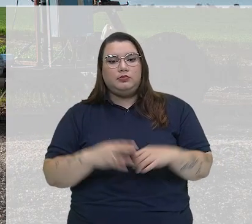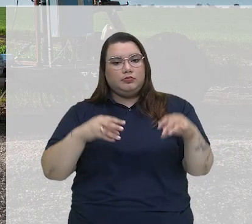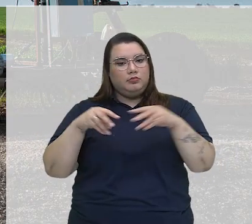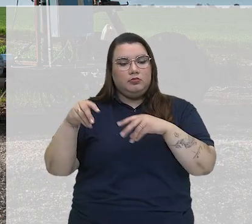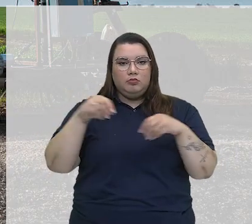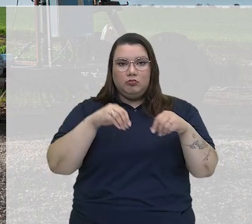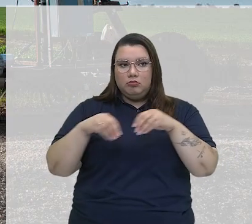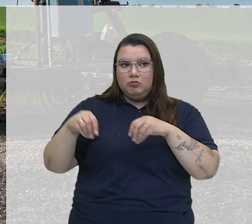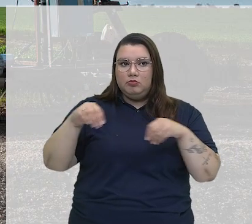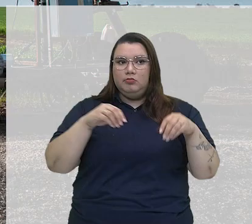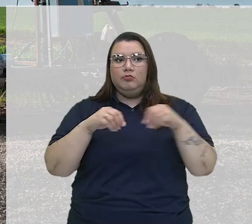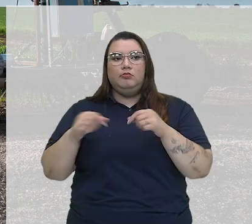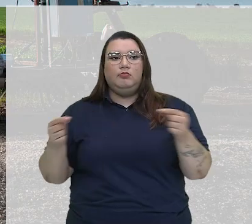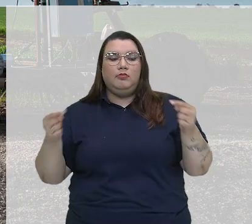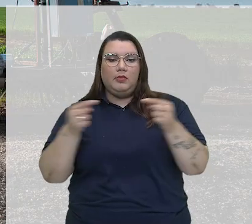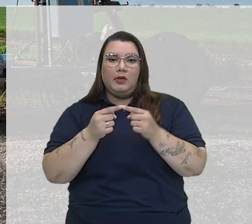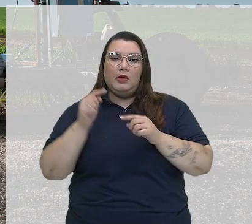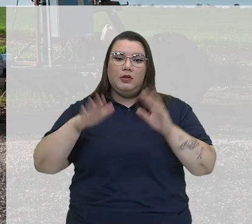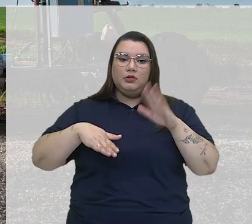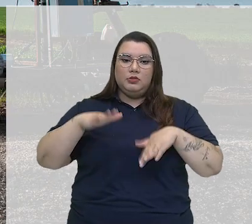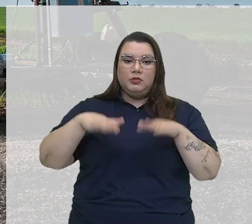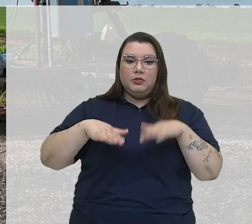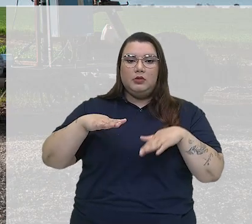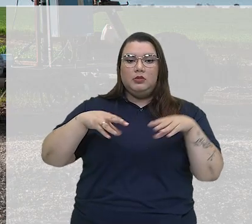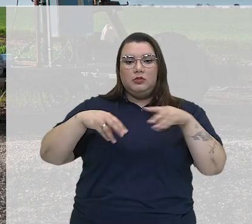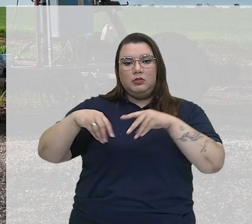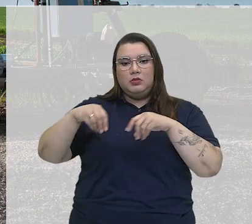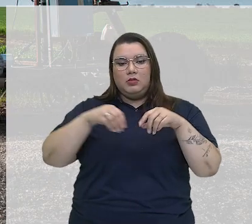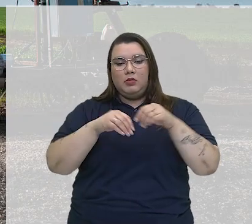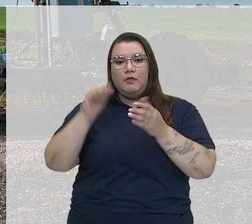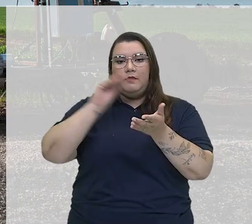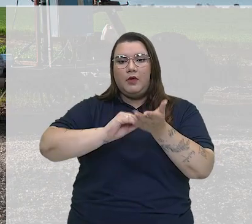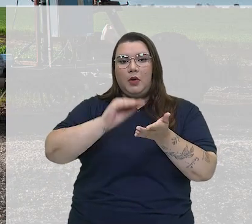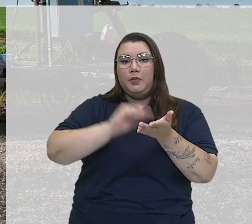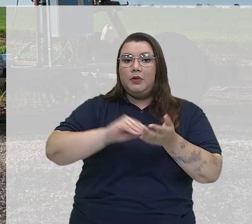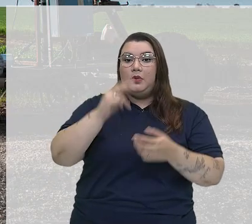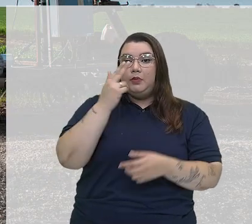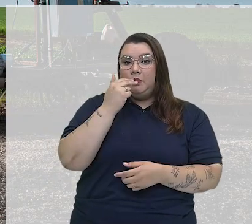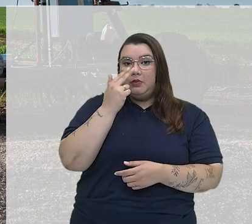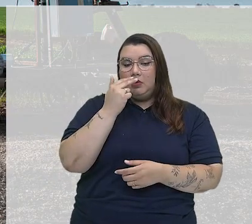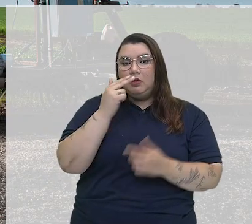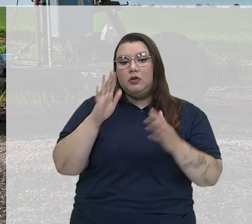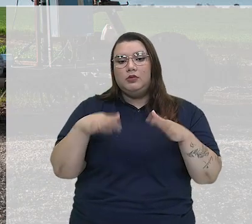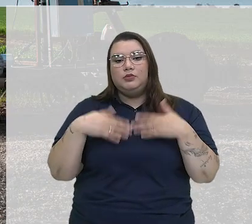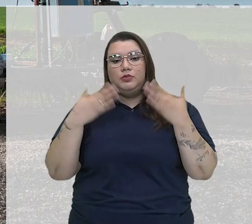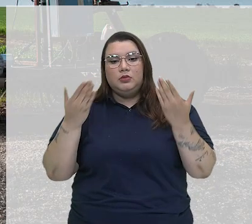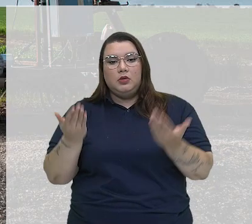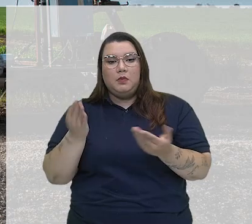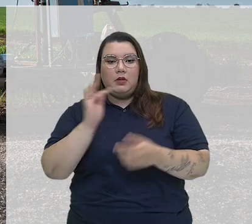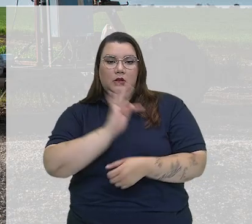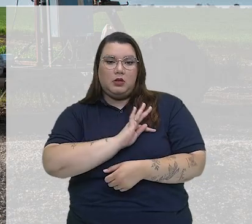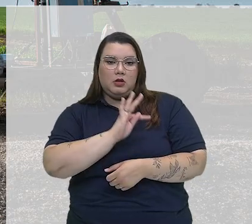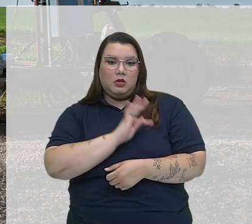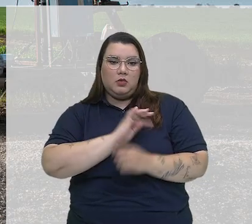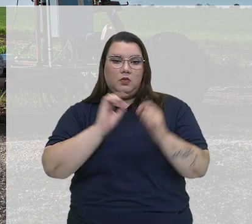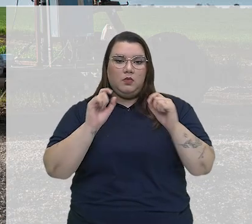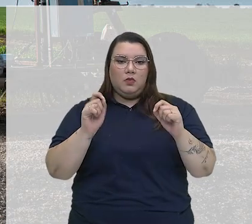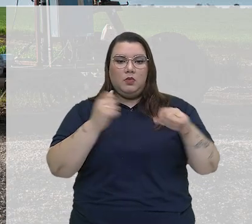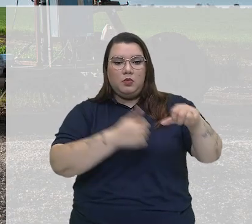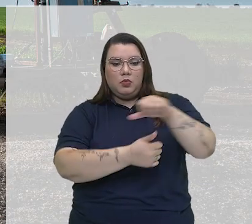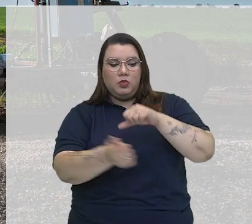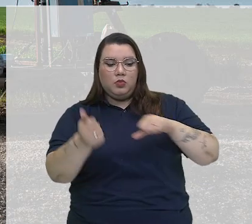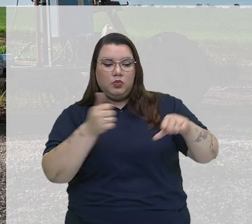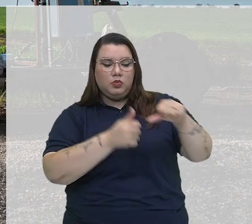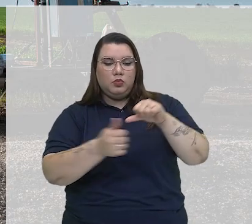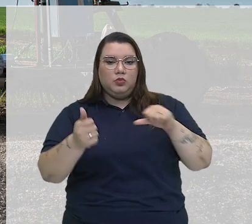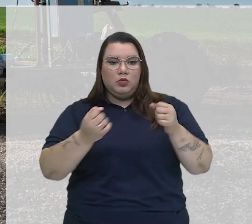nossos solos, eles geralmente são solos pobres em nutrientes, e aí a técnica de rotação